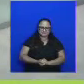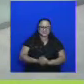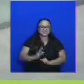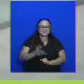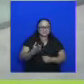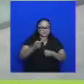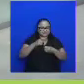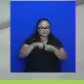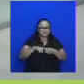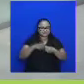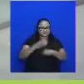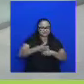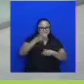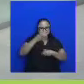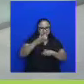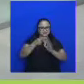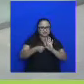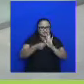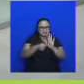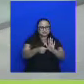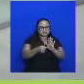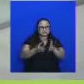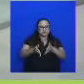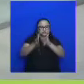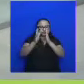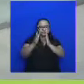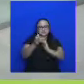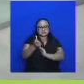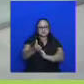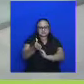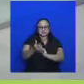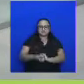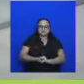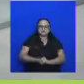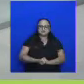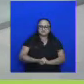Bola recolocada no suporte e indicação agora da coluna 6.